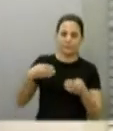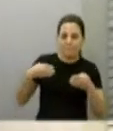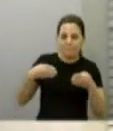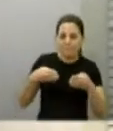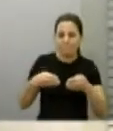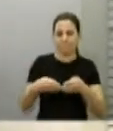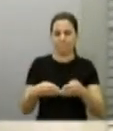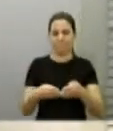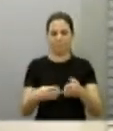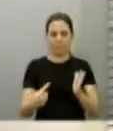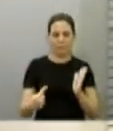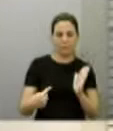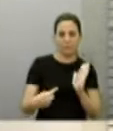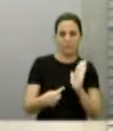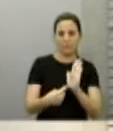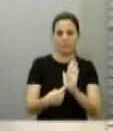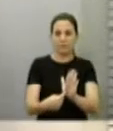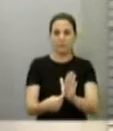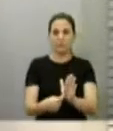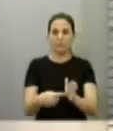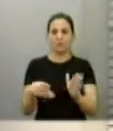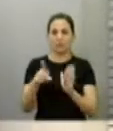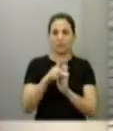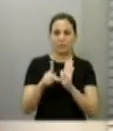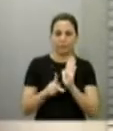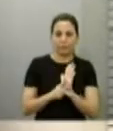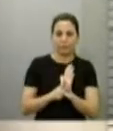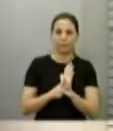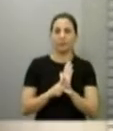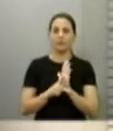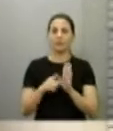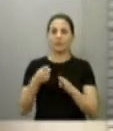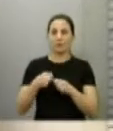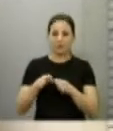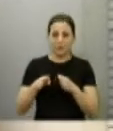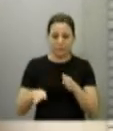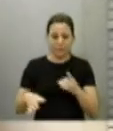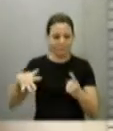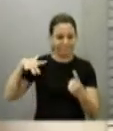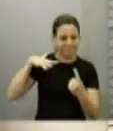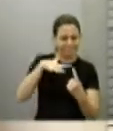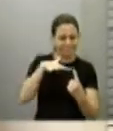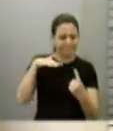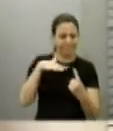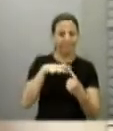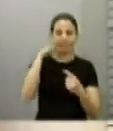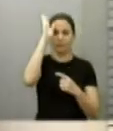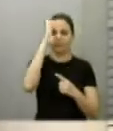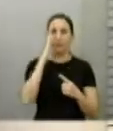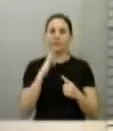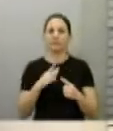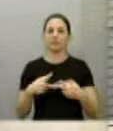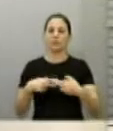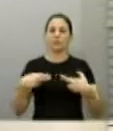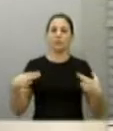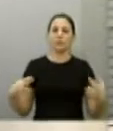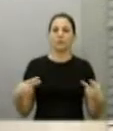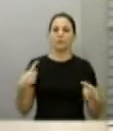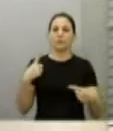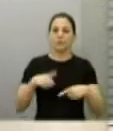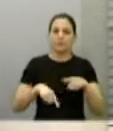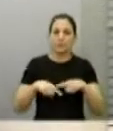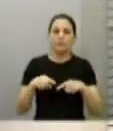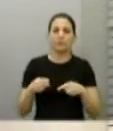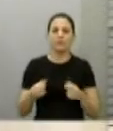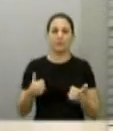fazer a Câmara Municipal uma das câmaras mais influentes no Brasil, com ferramentas que de fato